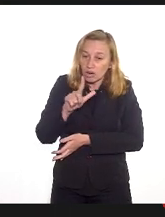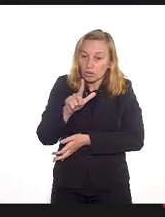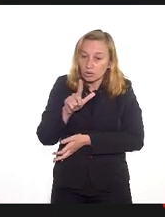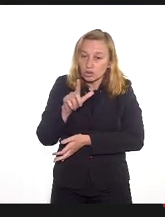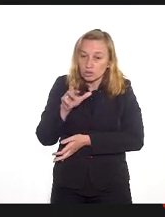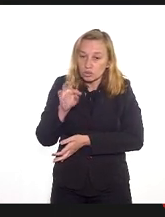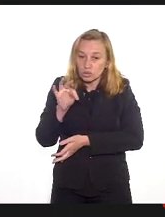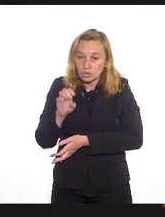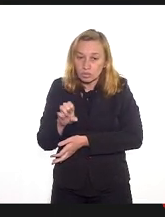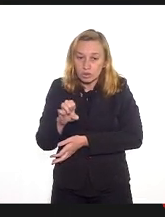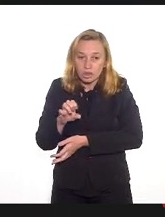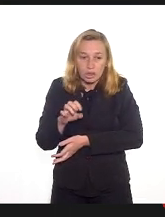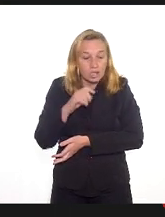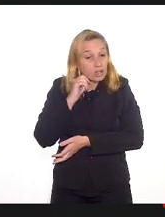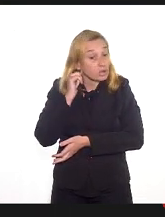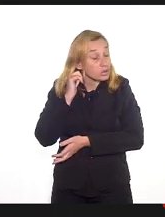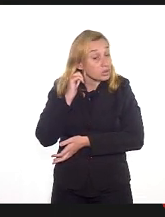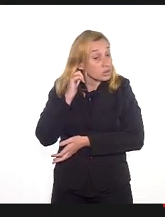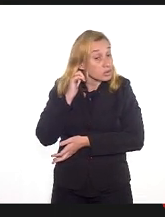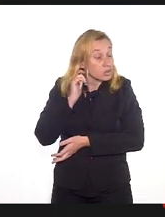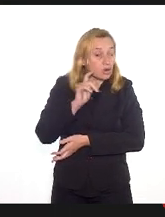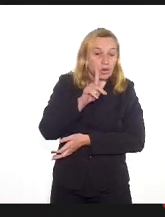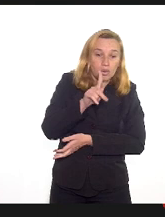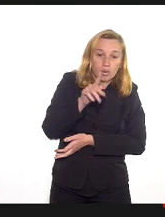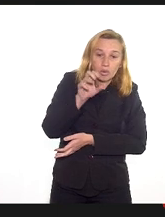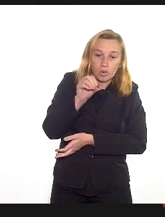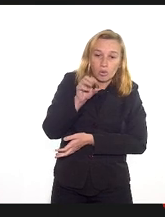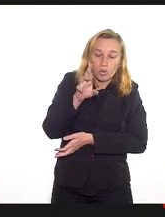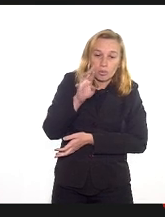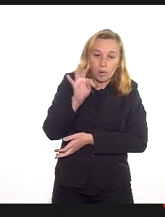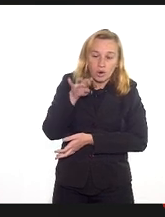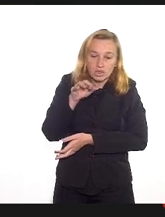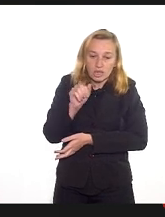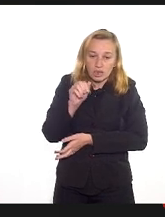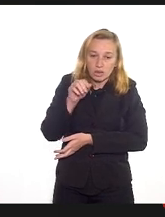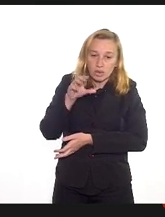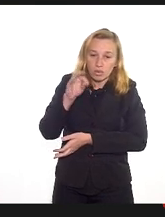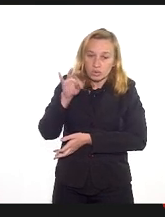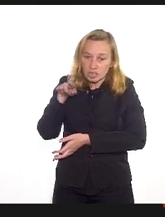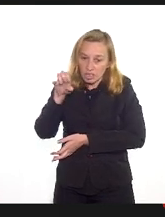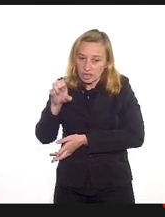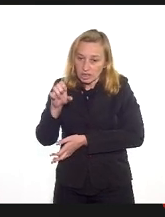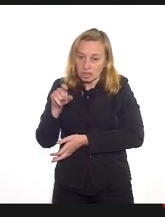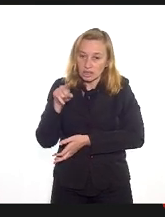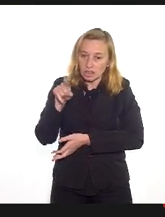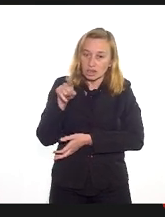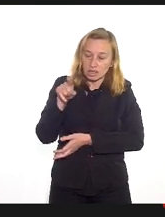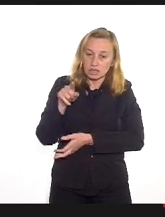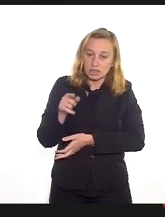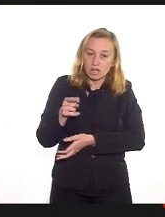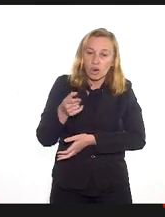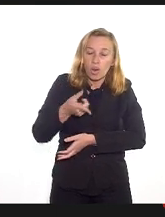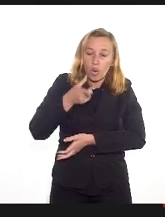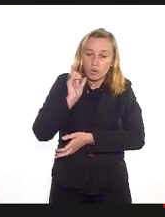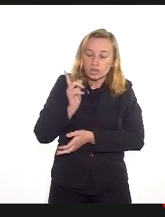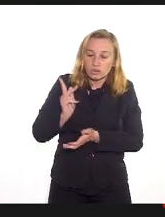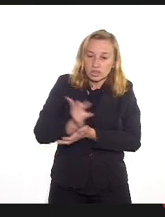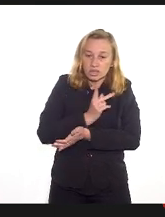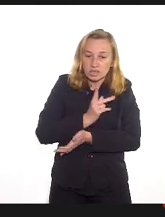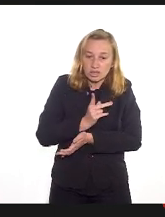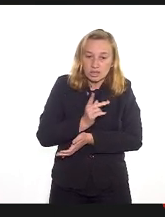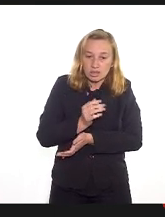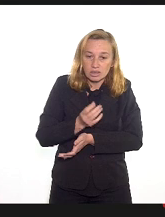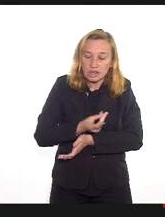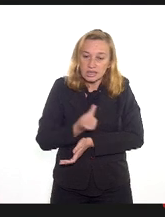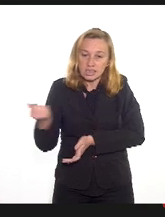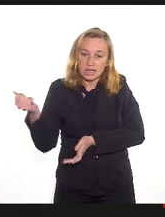quando um porta-contêiner, mais ou menos das dimensões desse que foi acidentado ontem na saída do